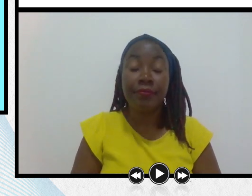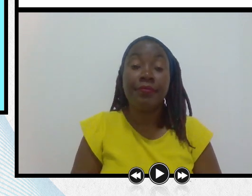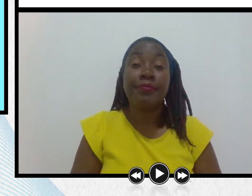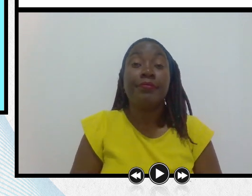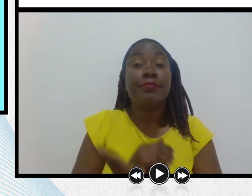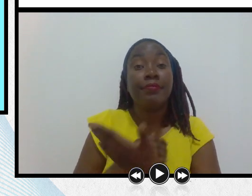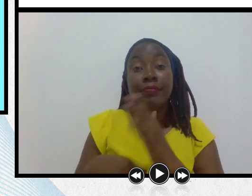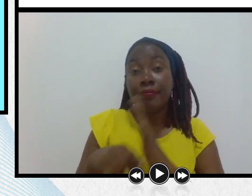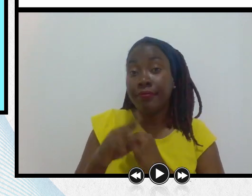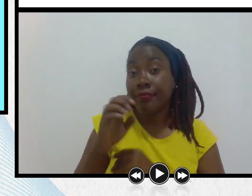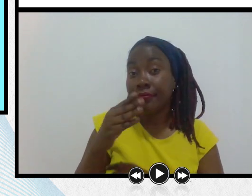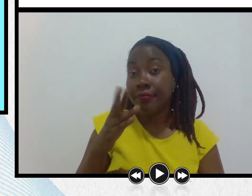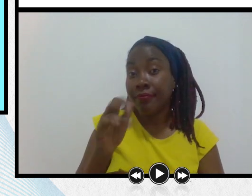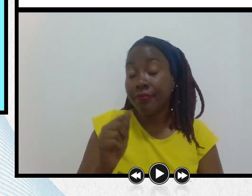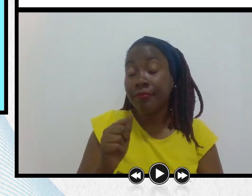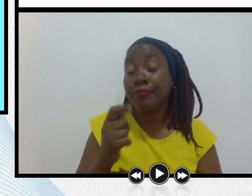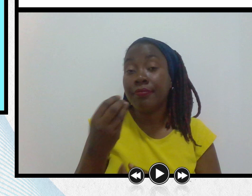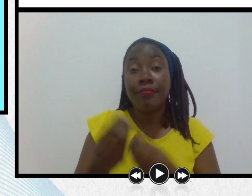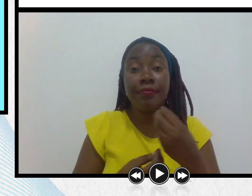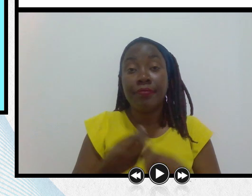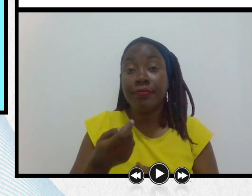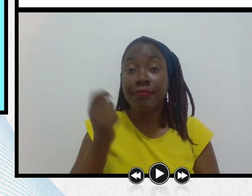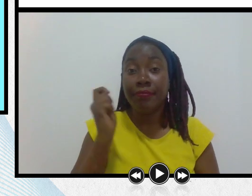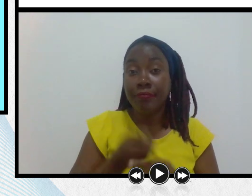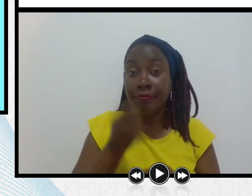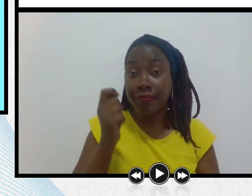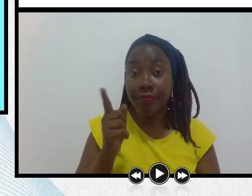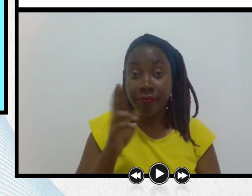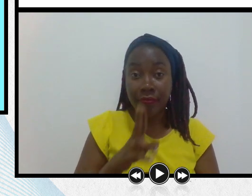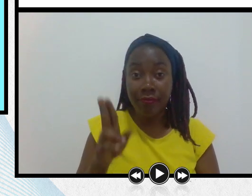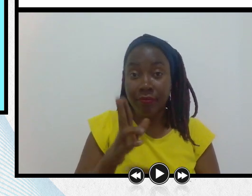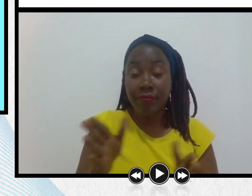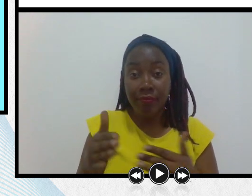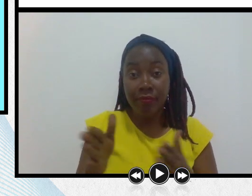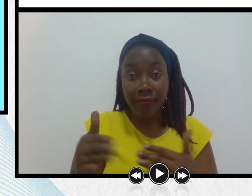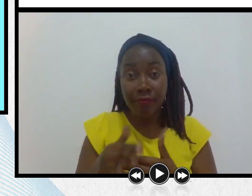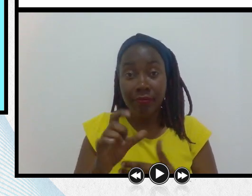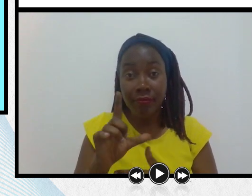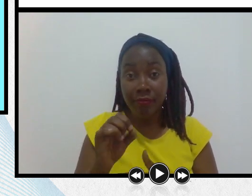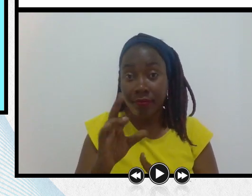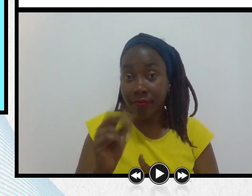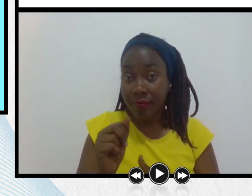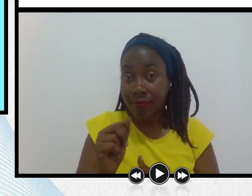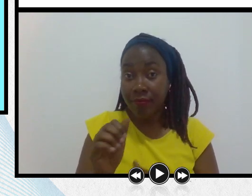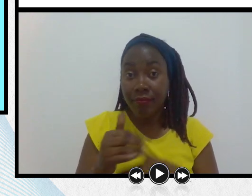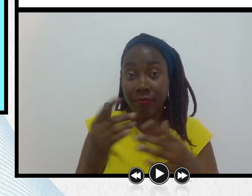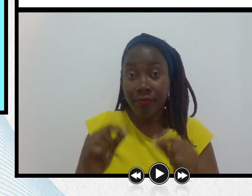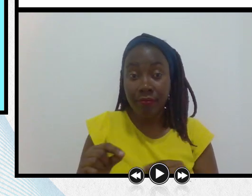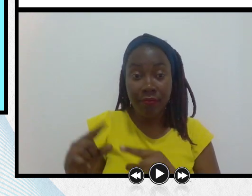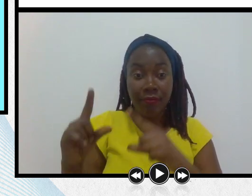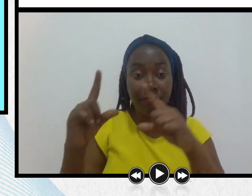clorador Embrapa ele funciona na forma de batelada. Então, você utiliza, que eu uso aquela caixa e clora, né, quando você